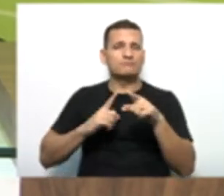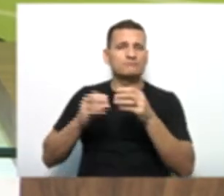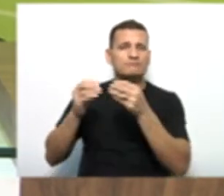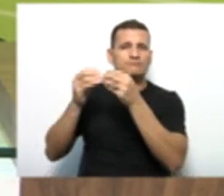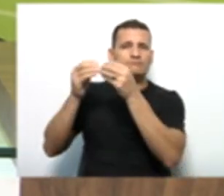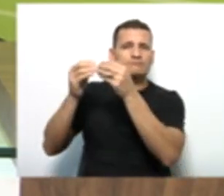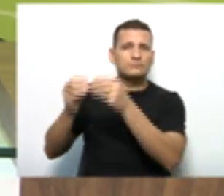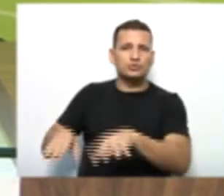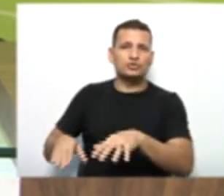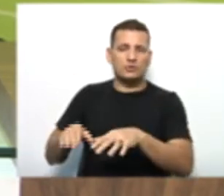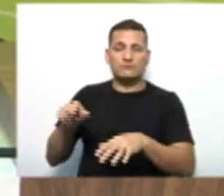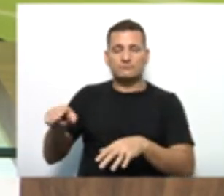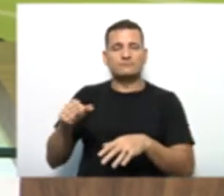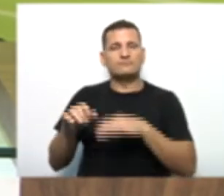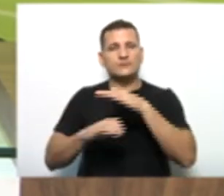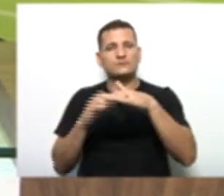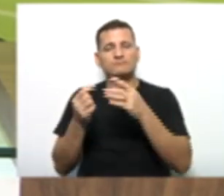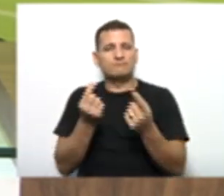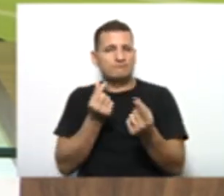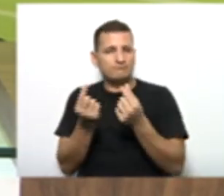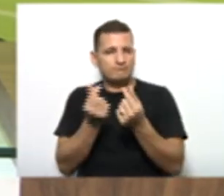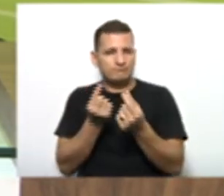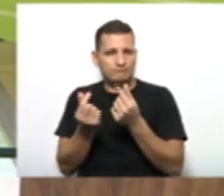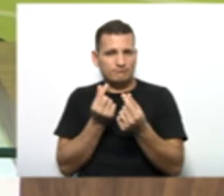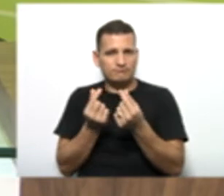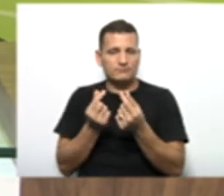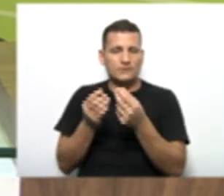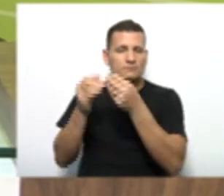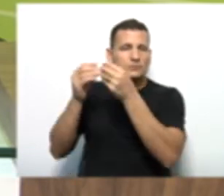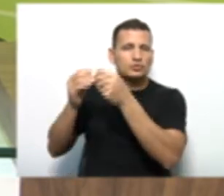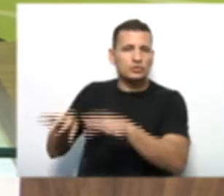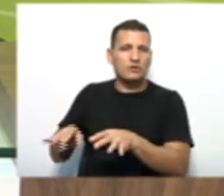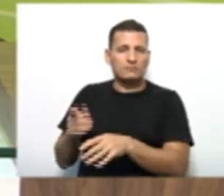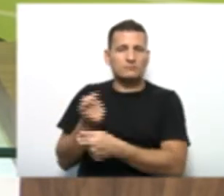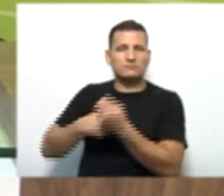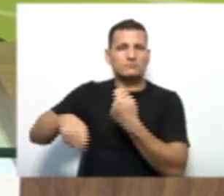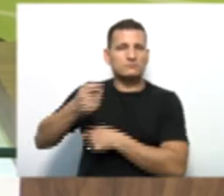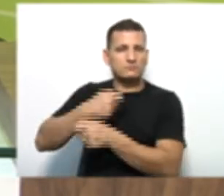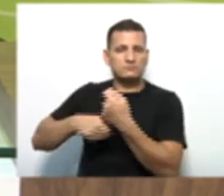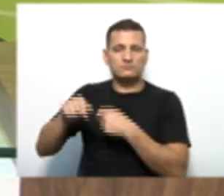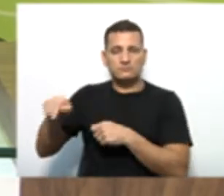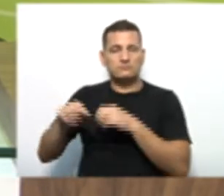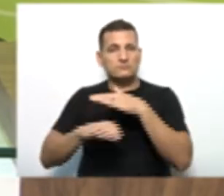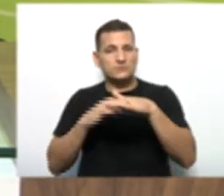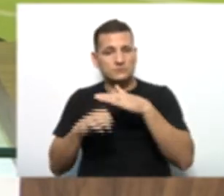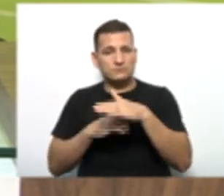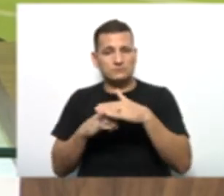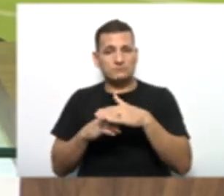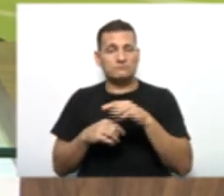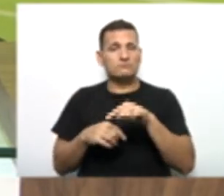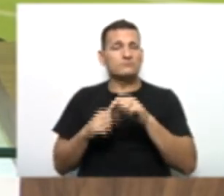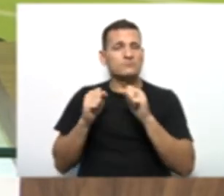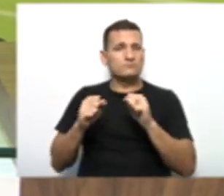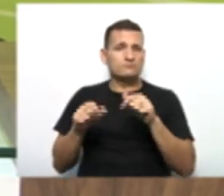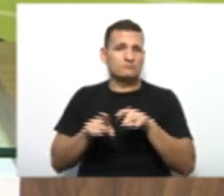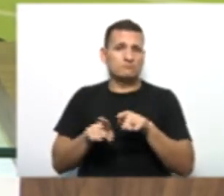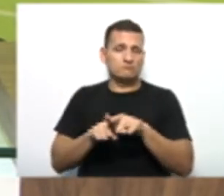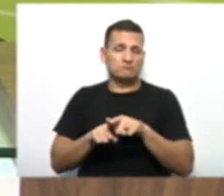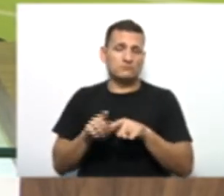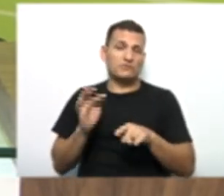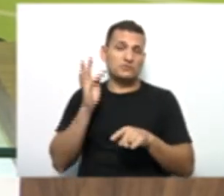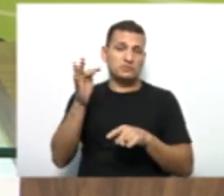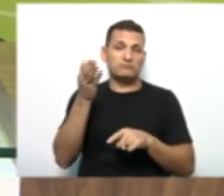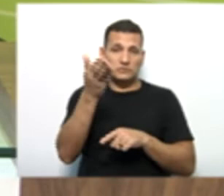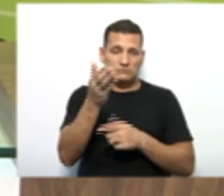afetando o lucro da empresa, você vai estar diretamente afetando os negócios da empresa. E isso pode te atingir futuramente, né,